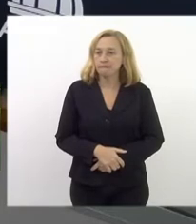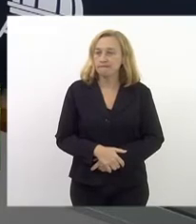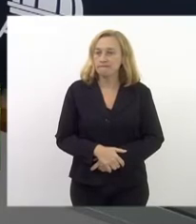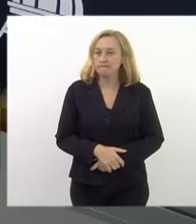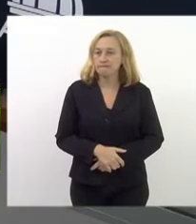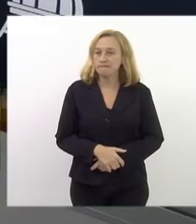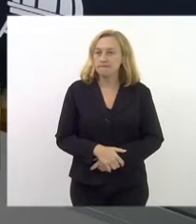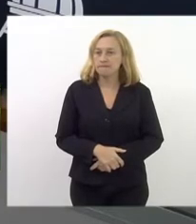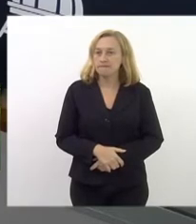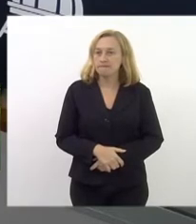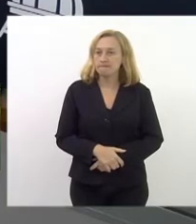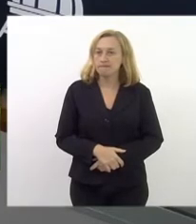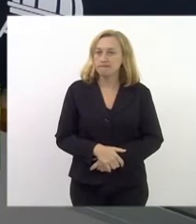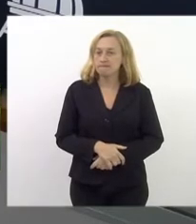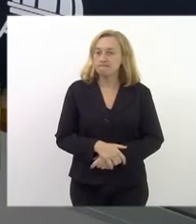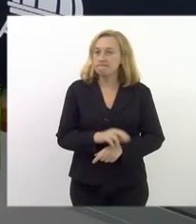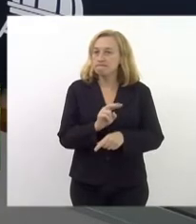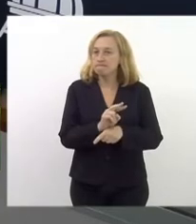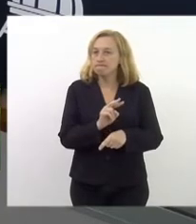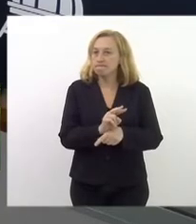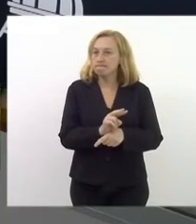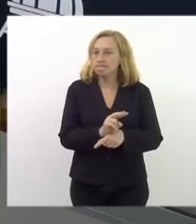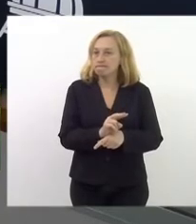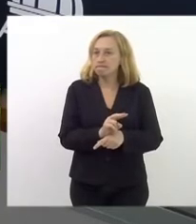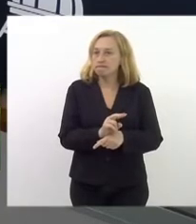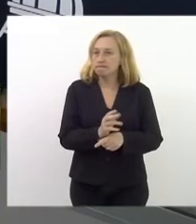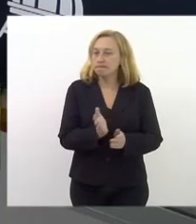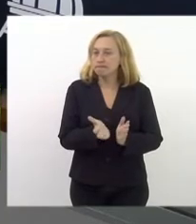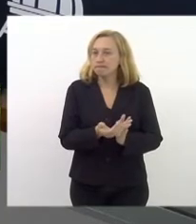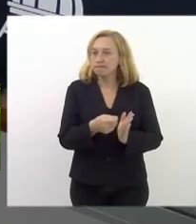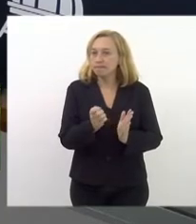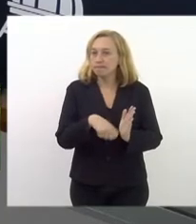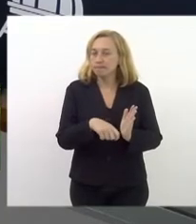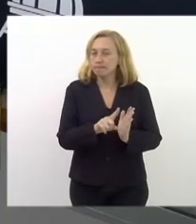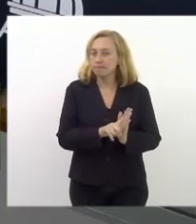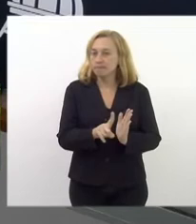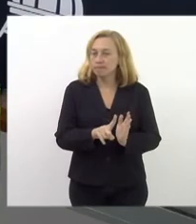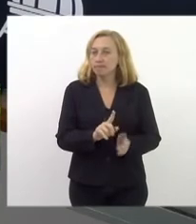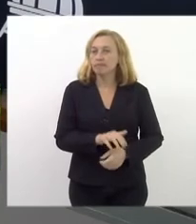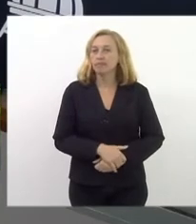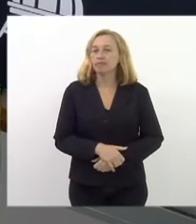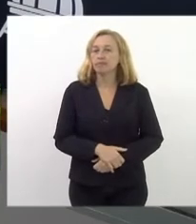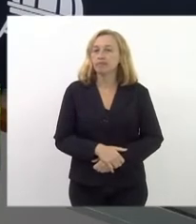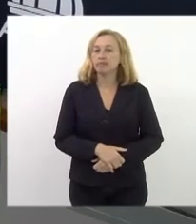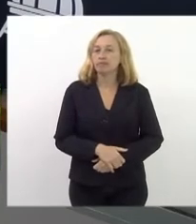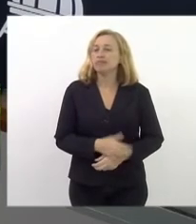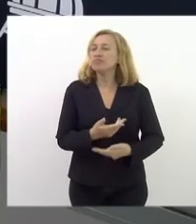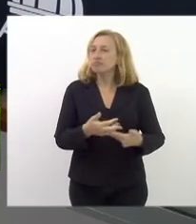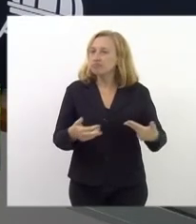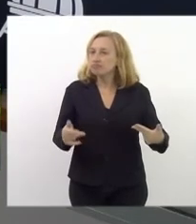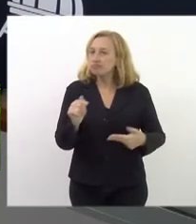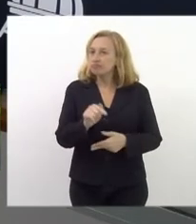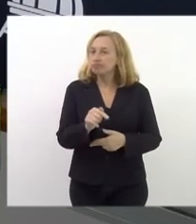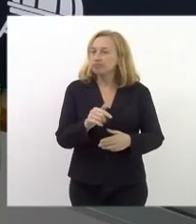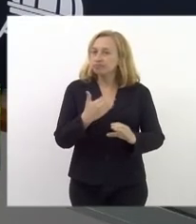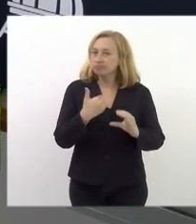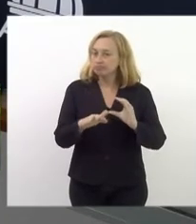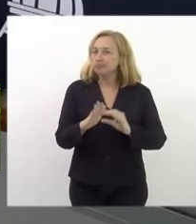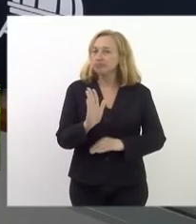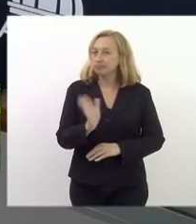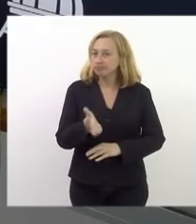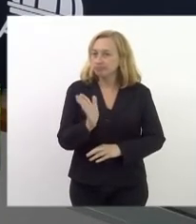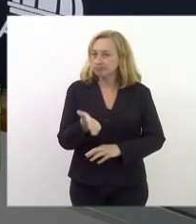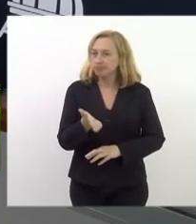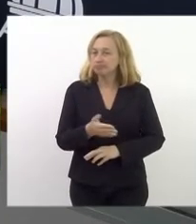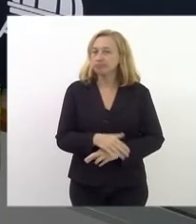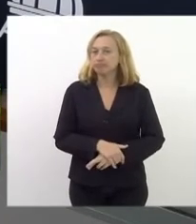A inspetoria de receitas não tributárias. A gente deixei um monte de coisa aqui já encaminhada.